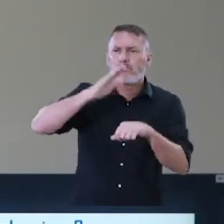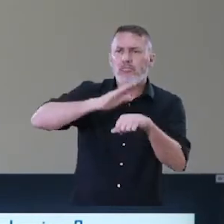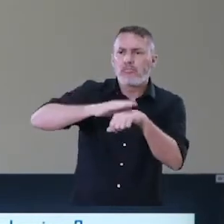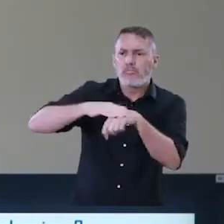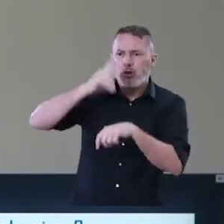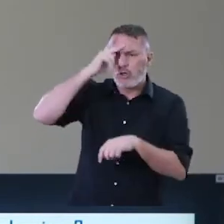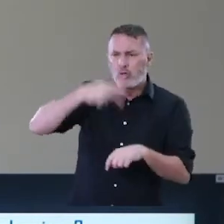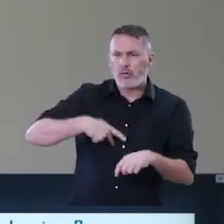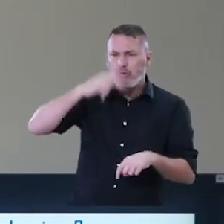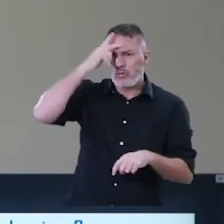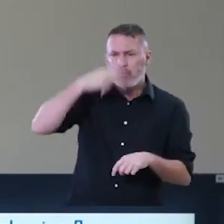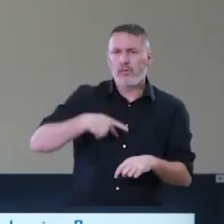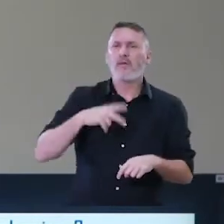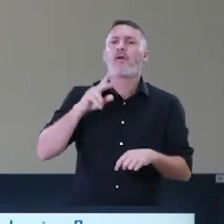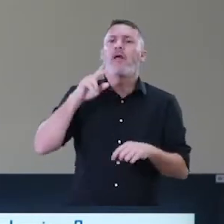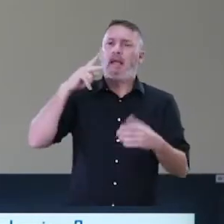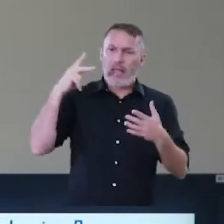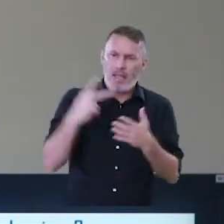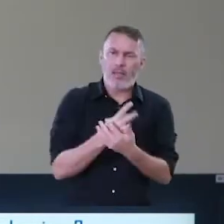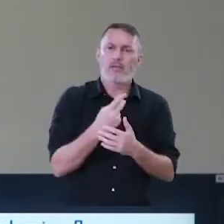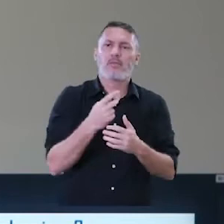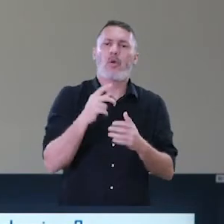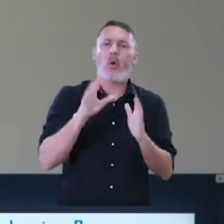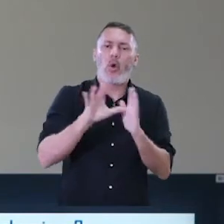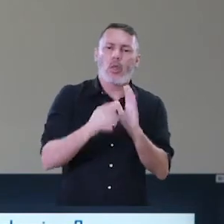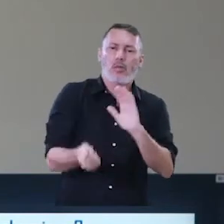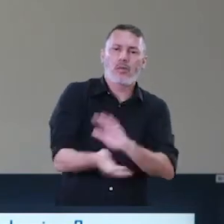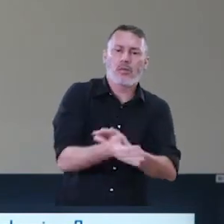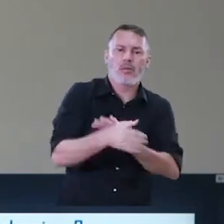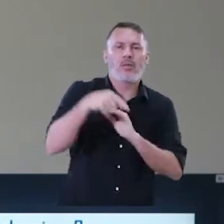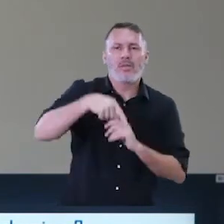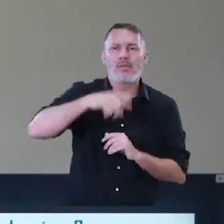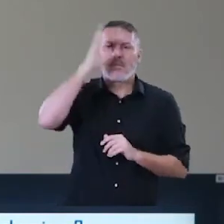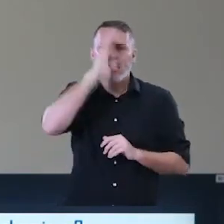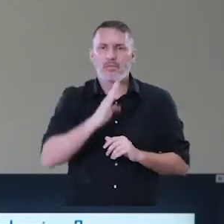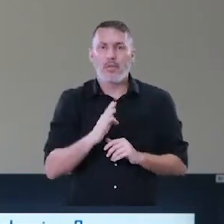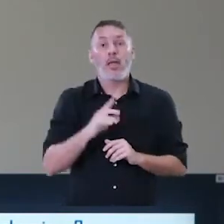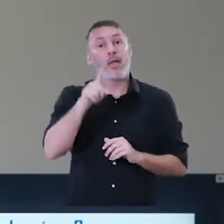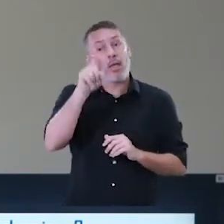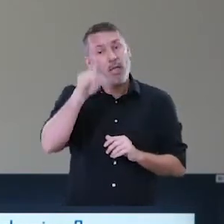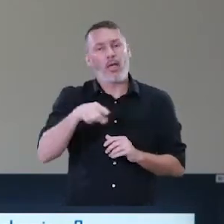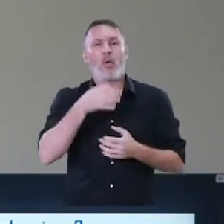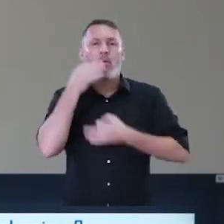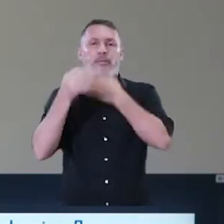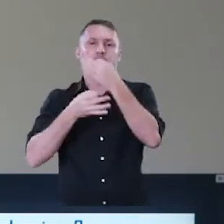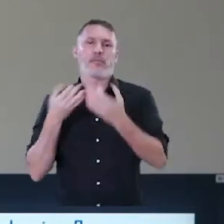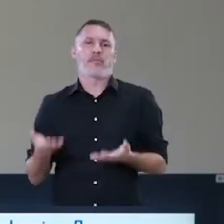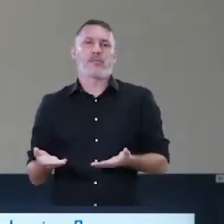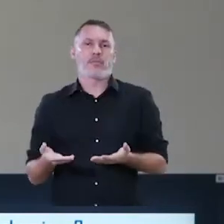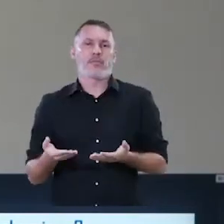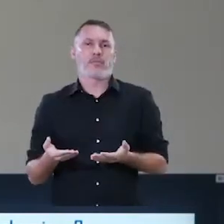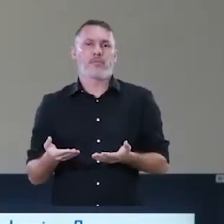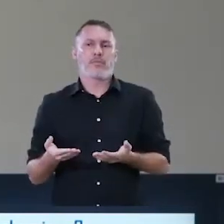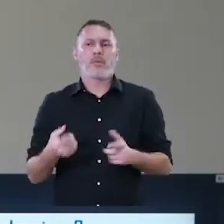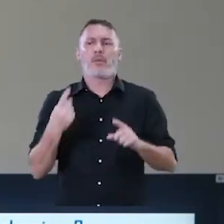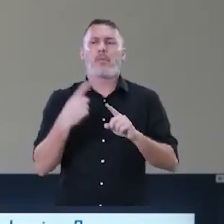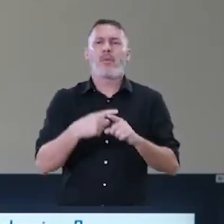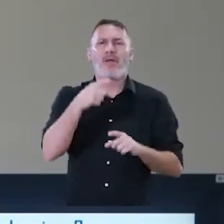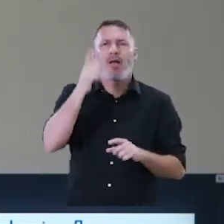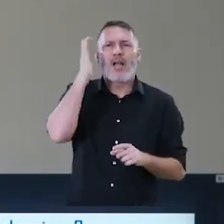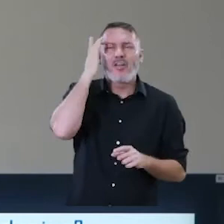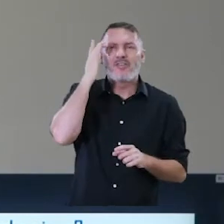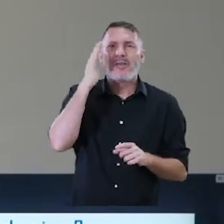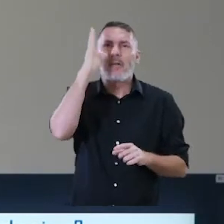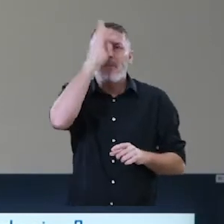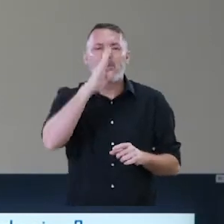Brasil? Você dá um exemplo? É isso que vai para a sua argumentação, no parágrafo do desenvolvimento. Por que você acredita que